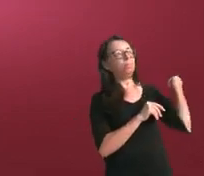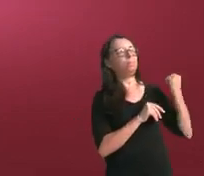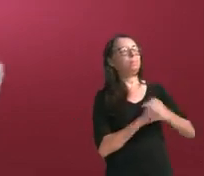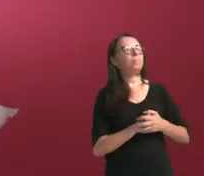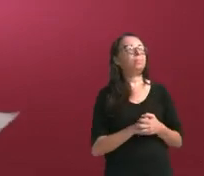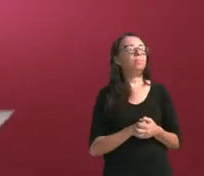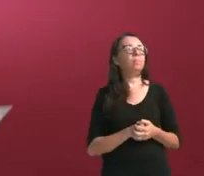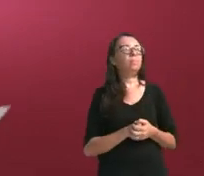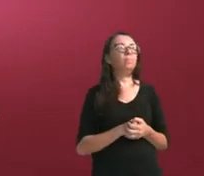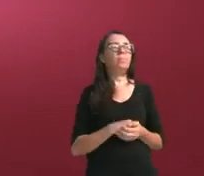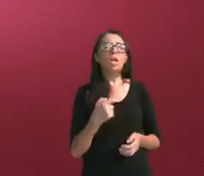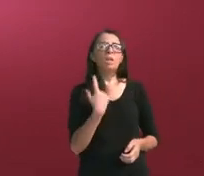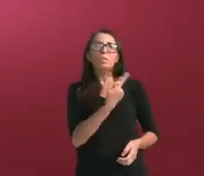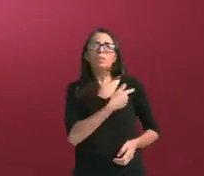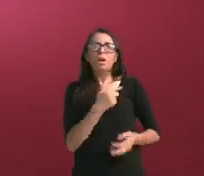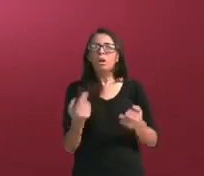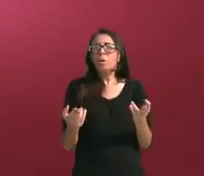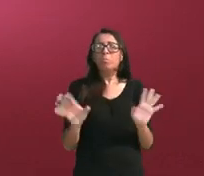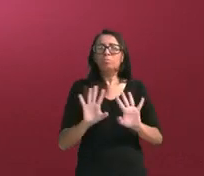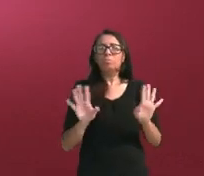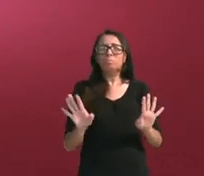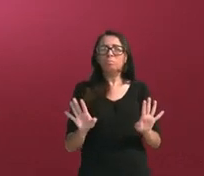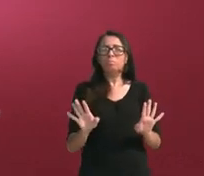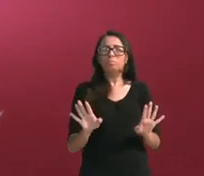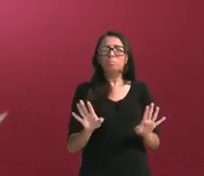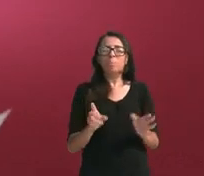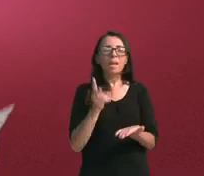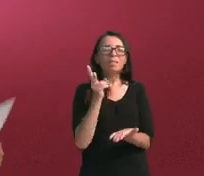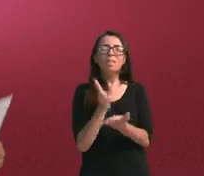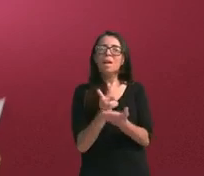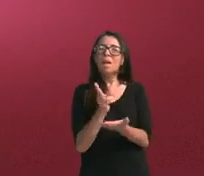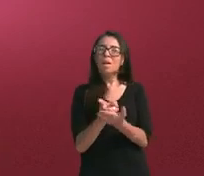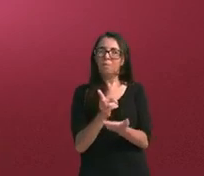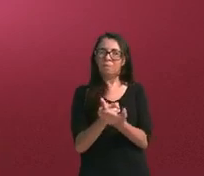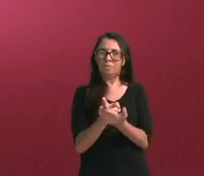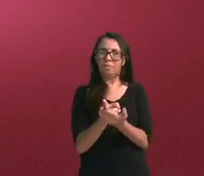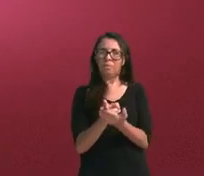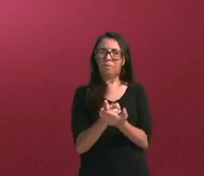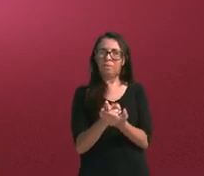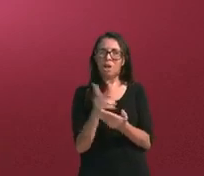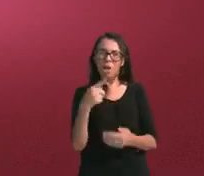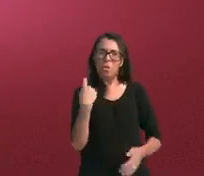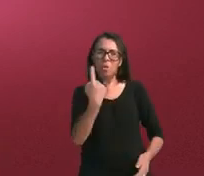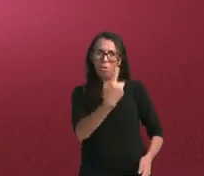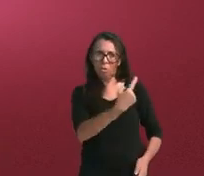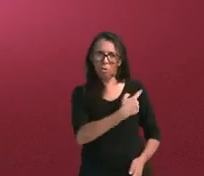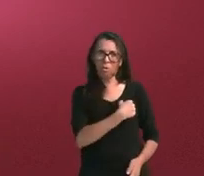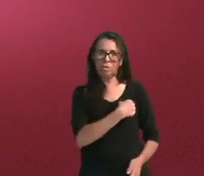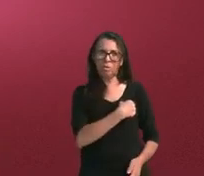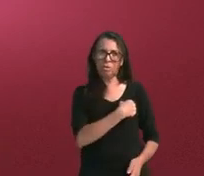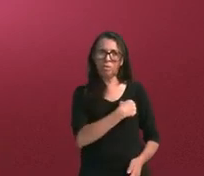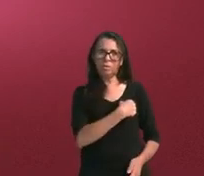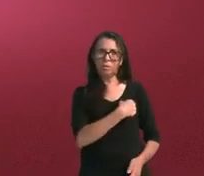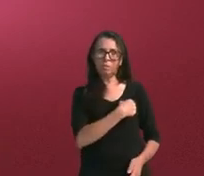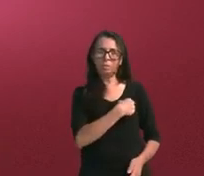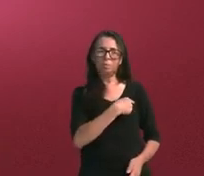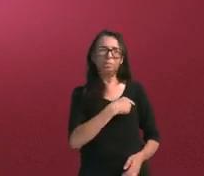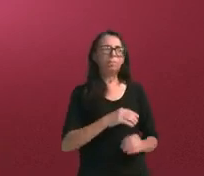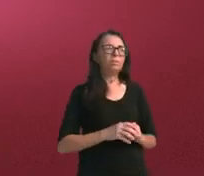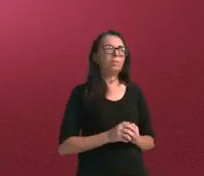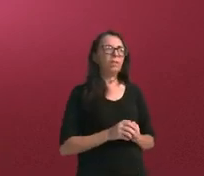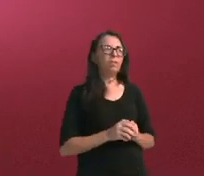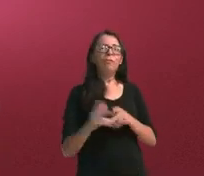e diriam, paz seja sobre essa casa. Se não ouvirem a vossa